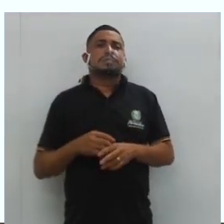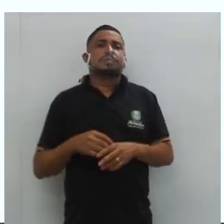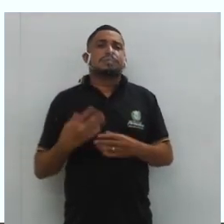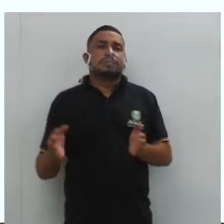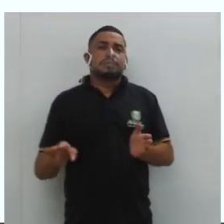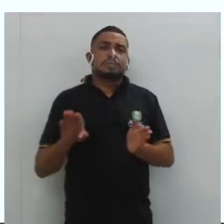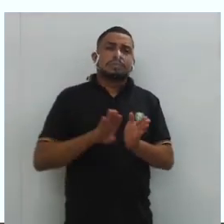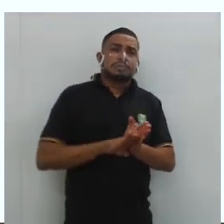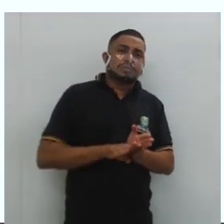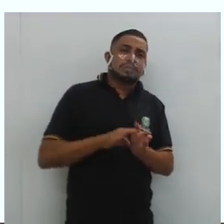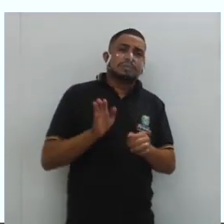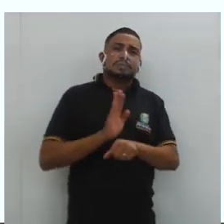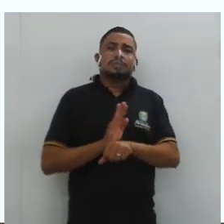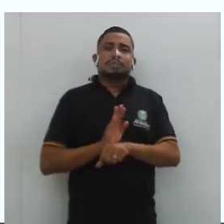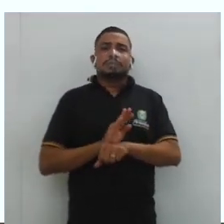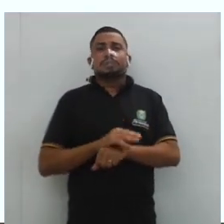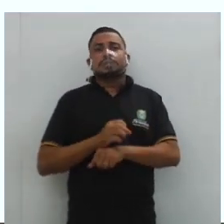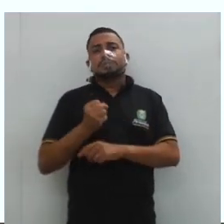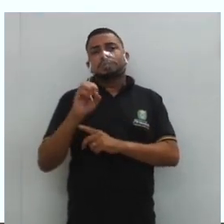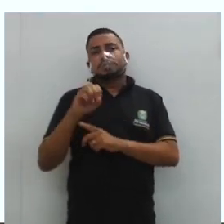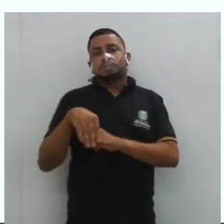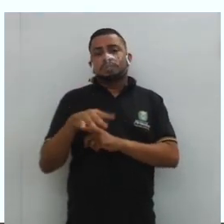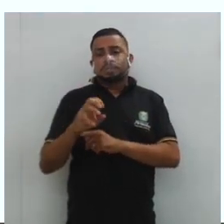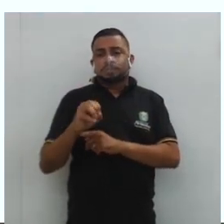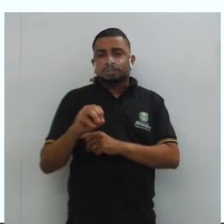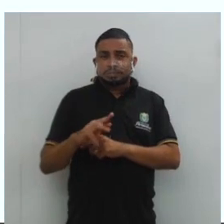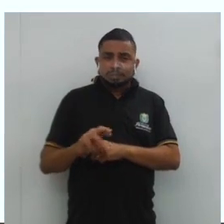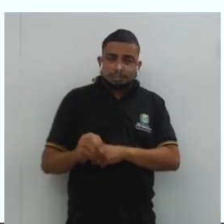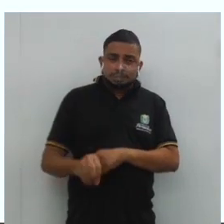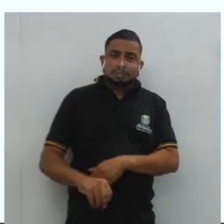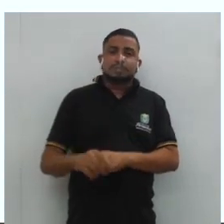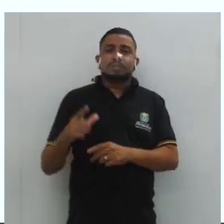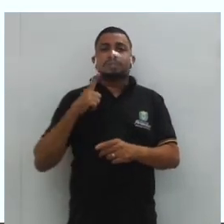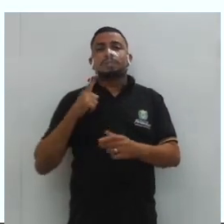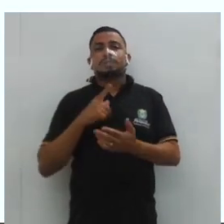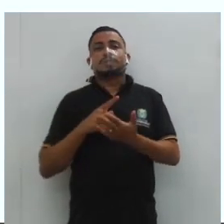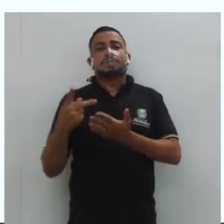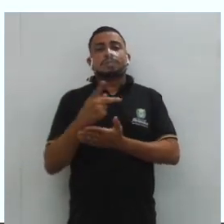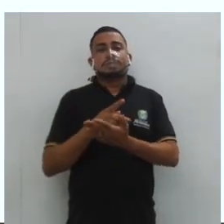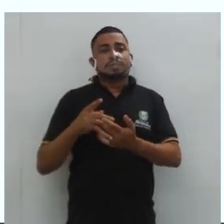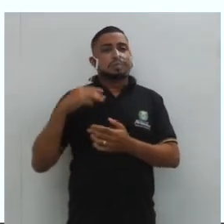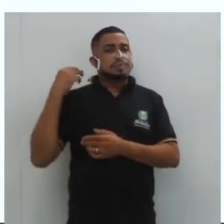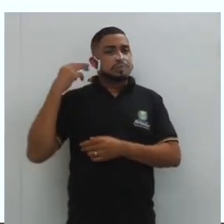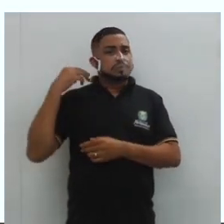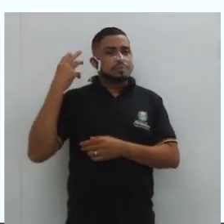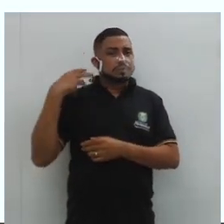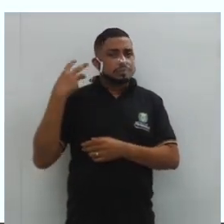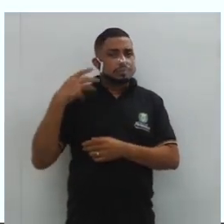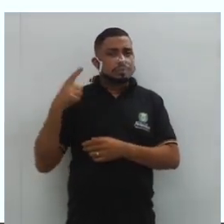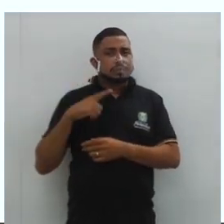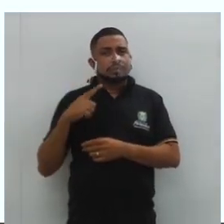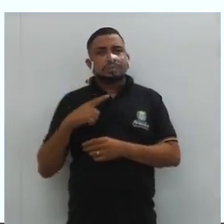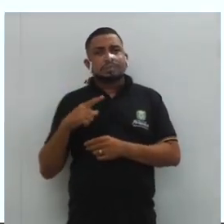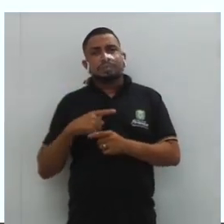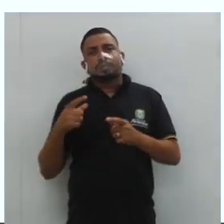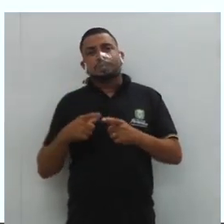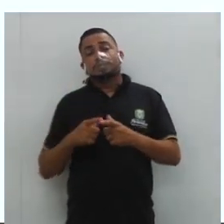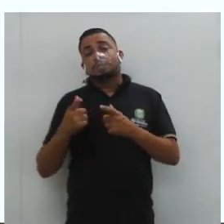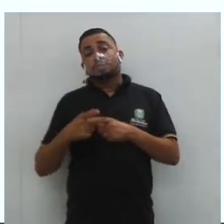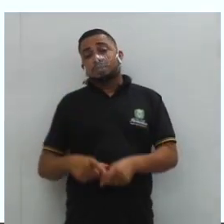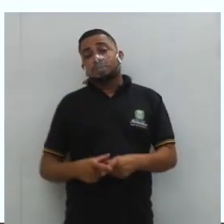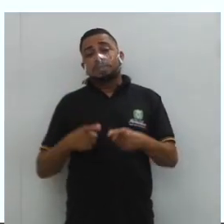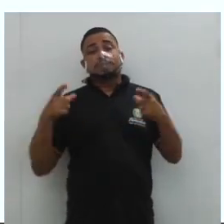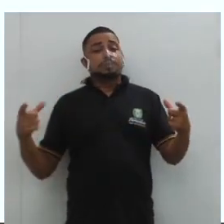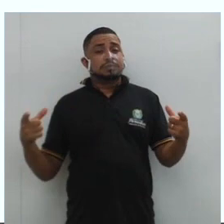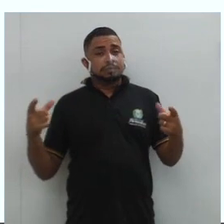Mas quando chegou o cinema chamado sonoro, né, que tinha imagem e som, então, se o cinema já era popular,